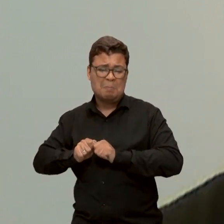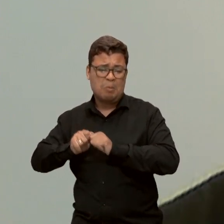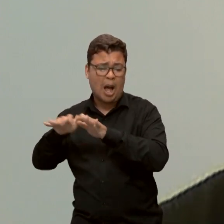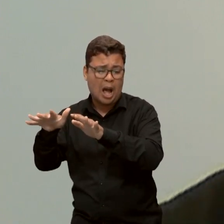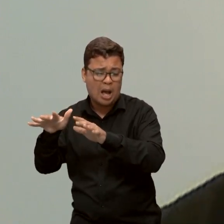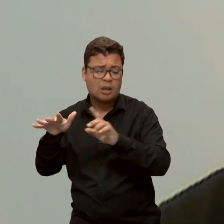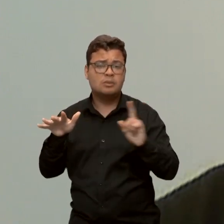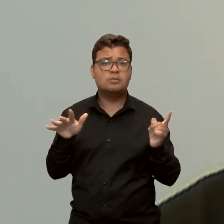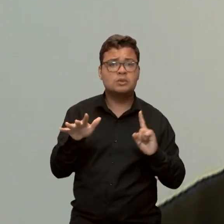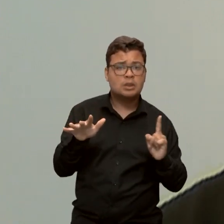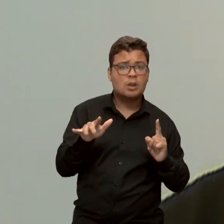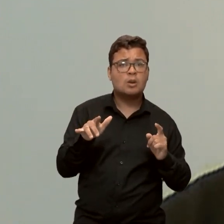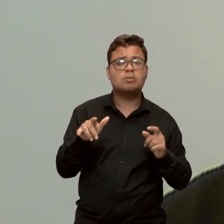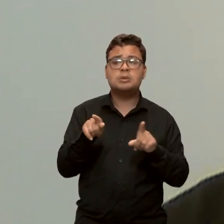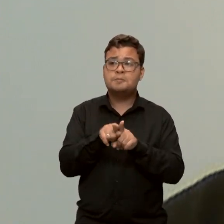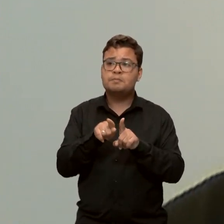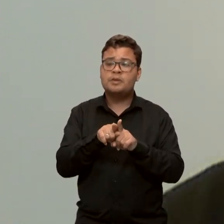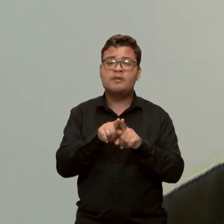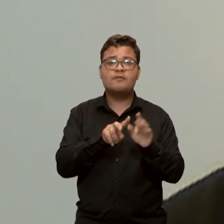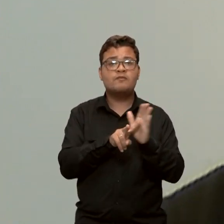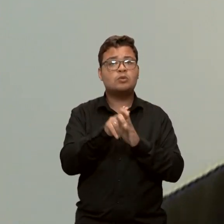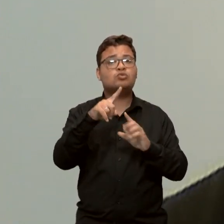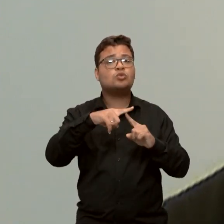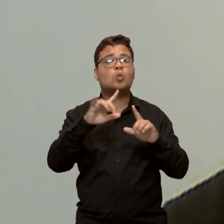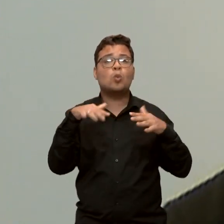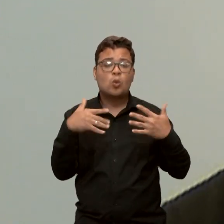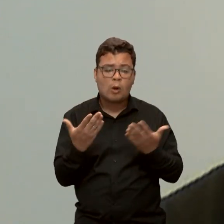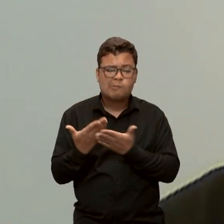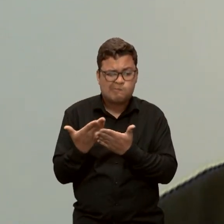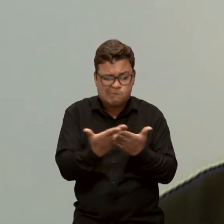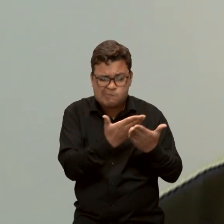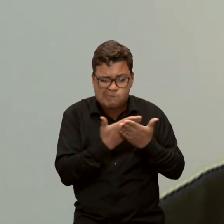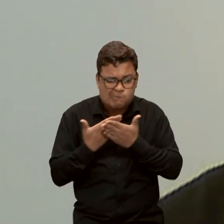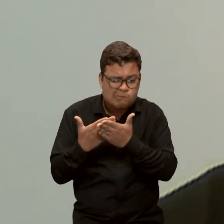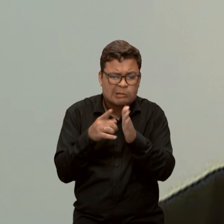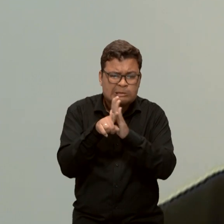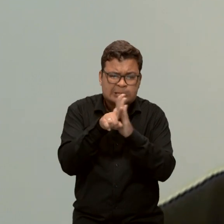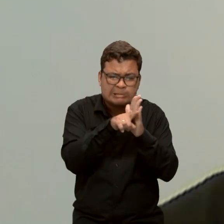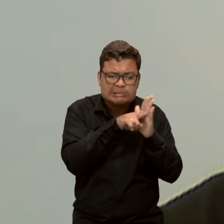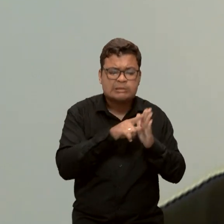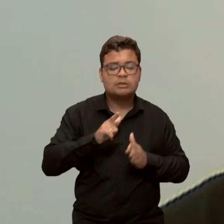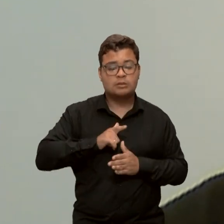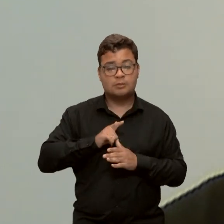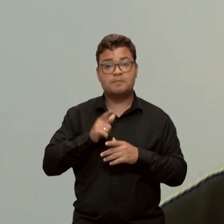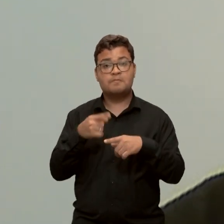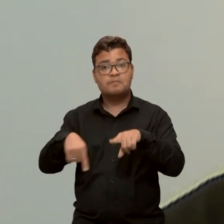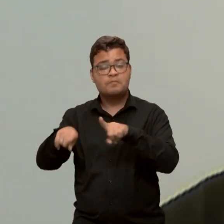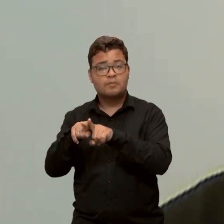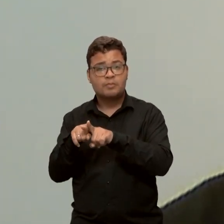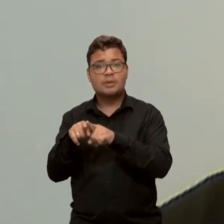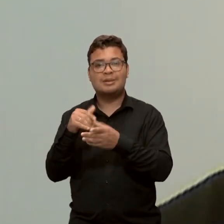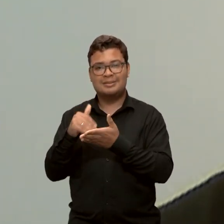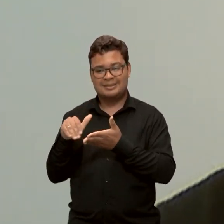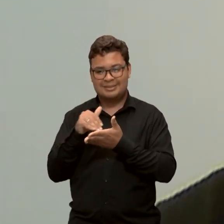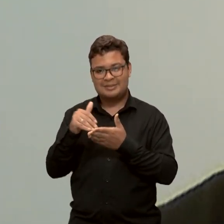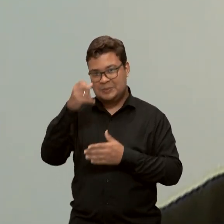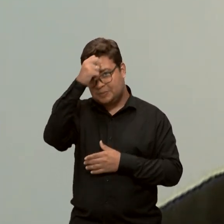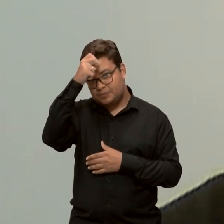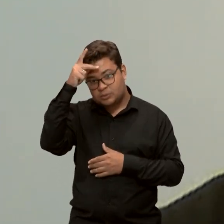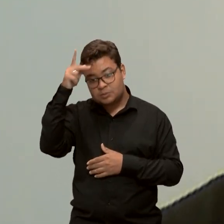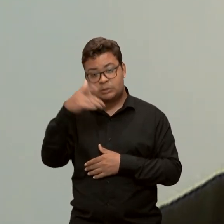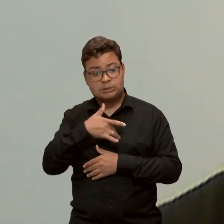maior. Nós estamos fazendo pesquisa viral junto à Universidade Federal de Goiás para saber de qual região a